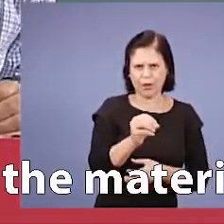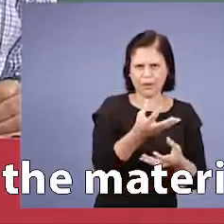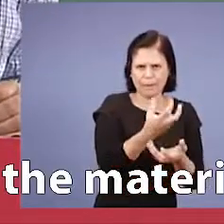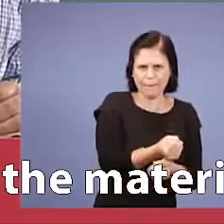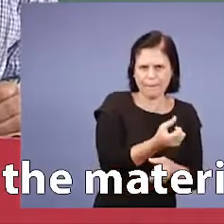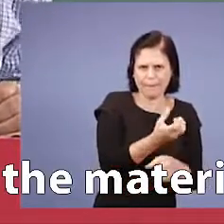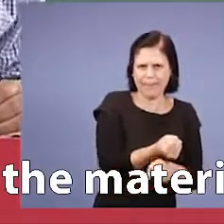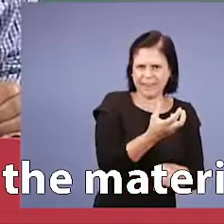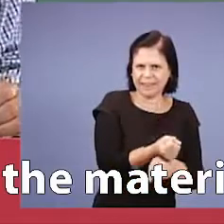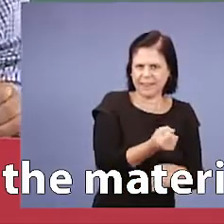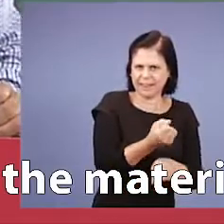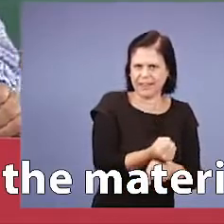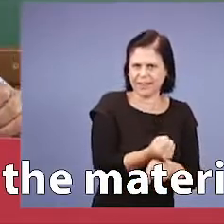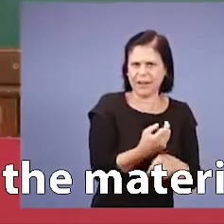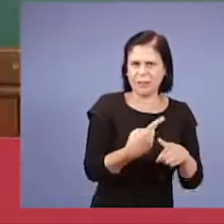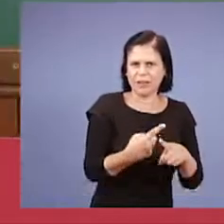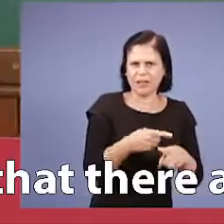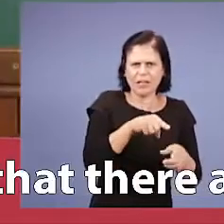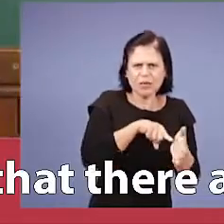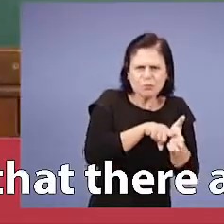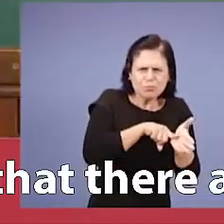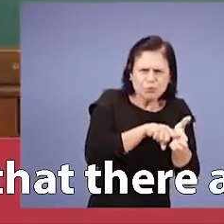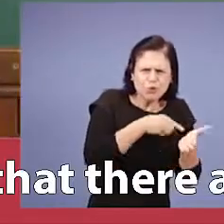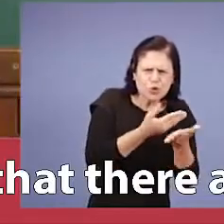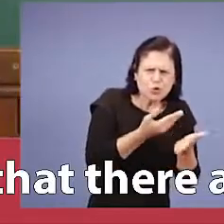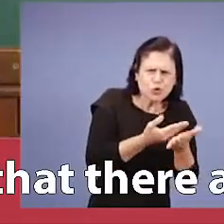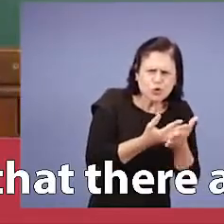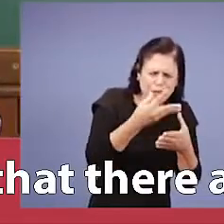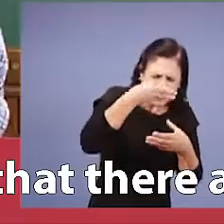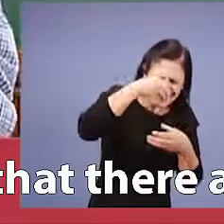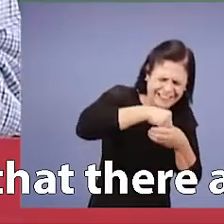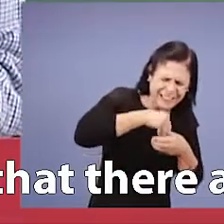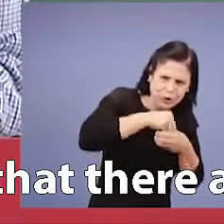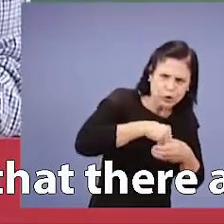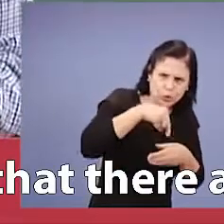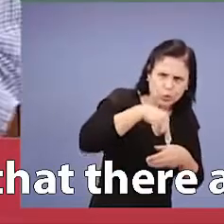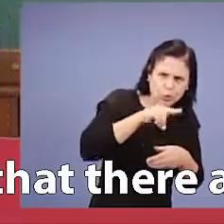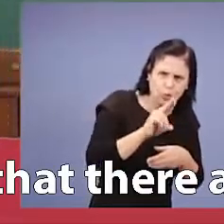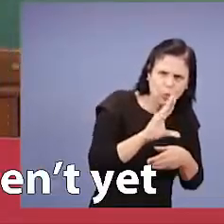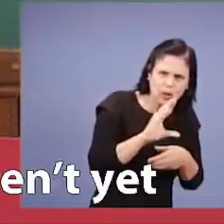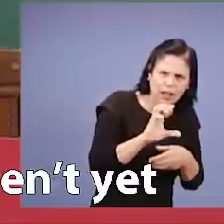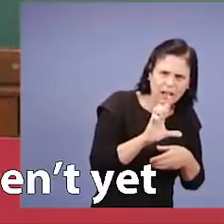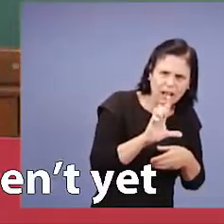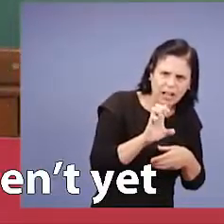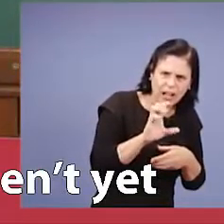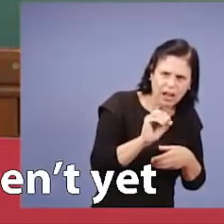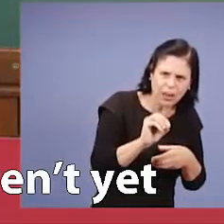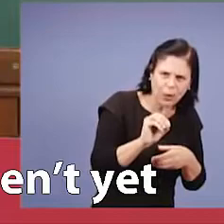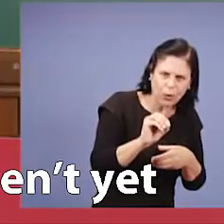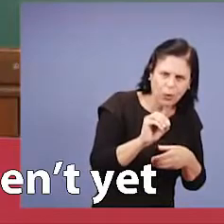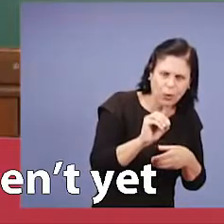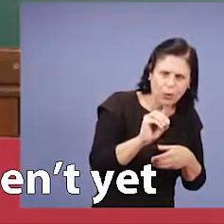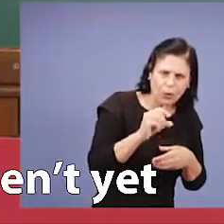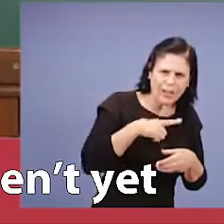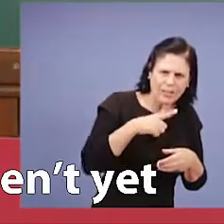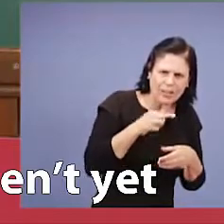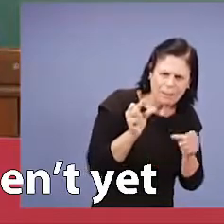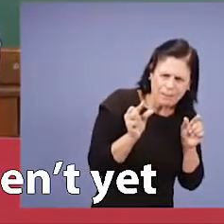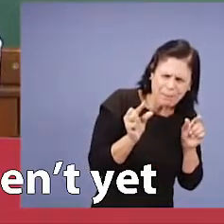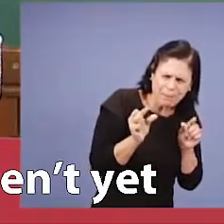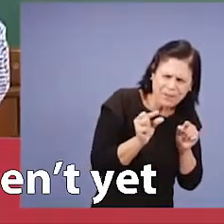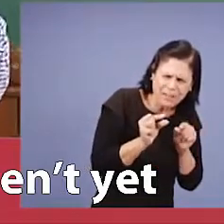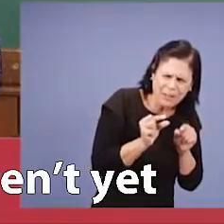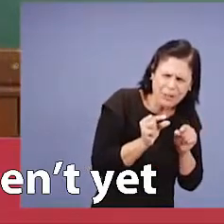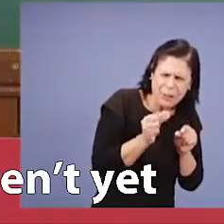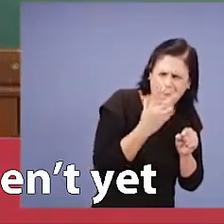parte da matéria que é o núcleo hoje já se sabe que existem menores partes ainda que não